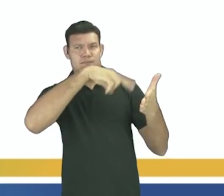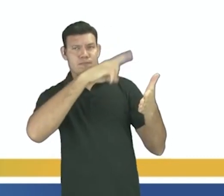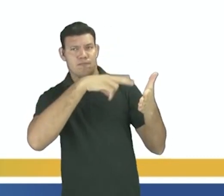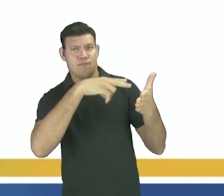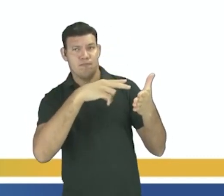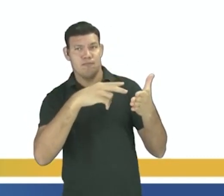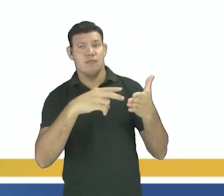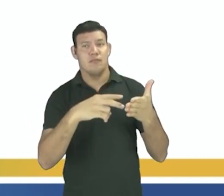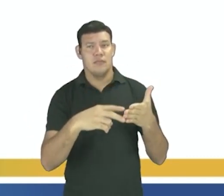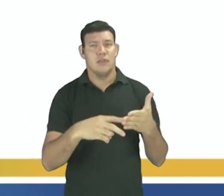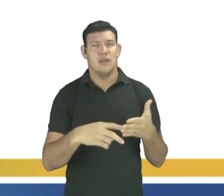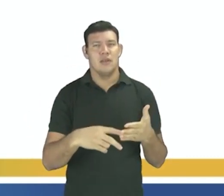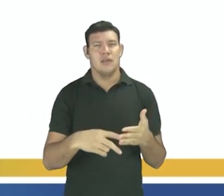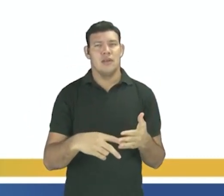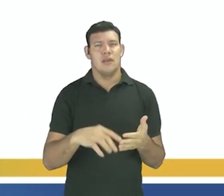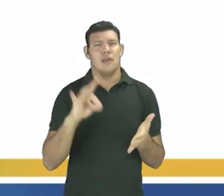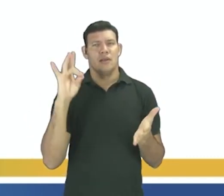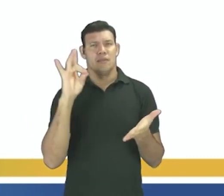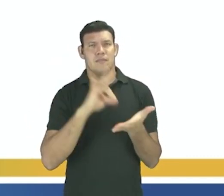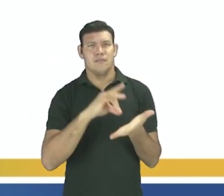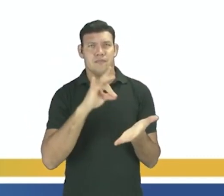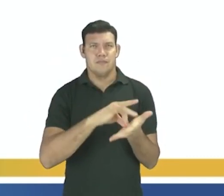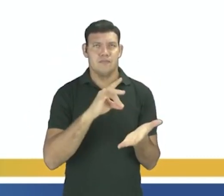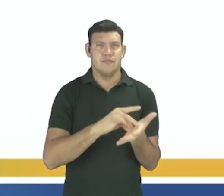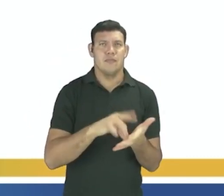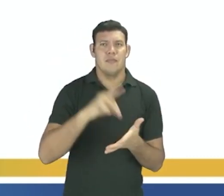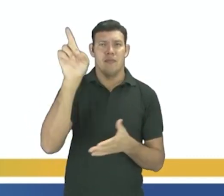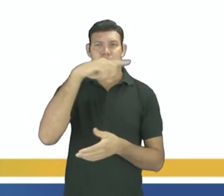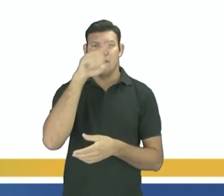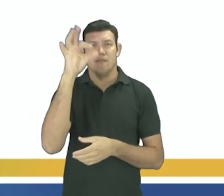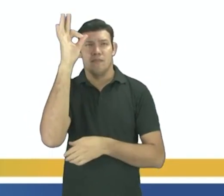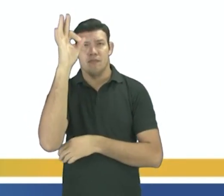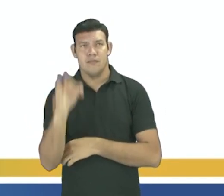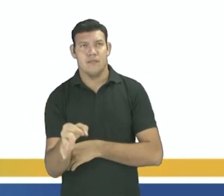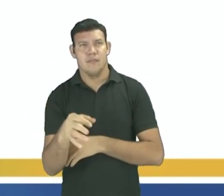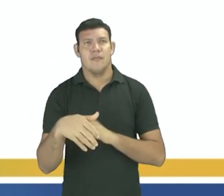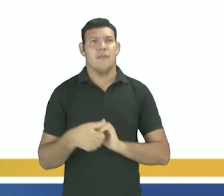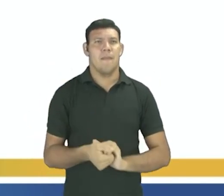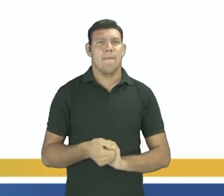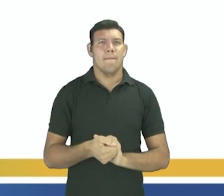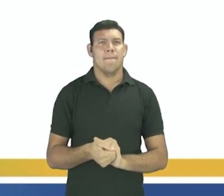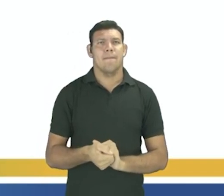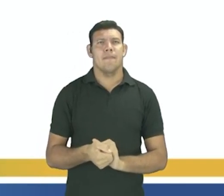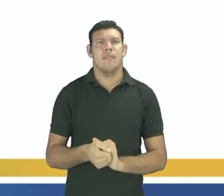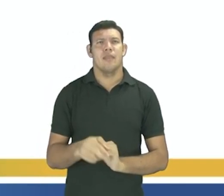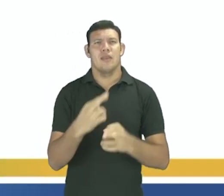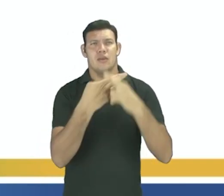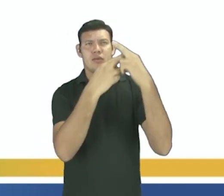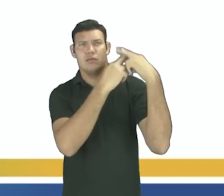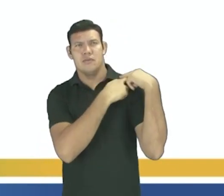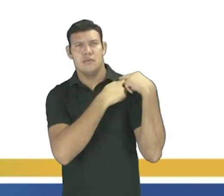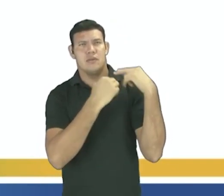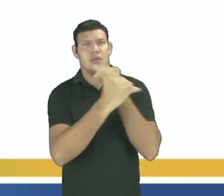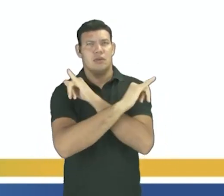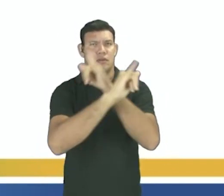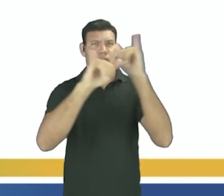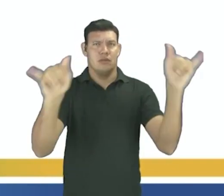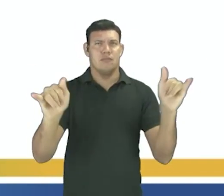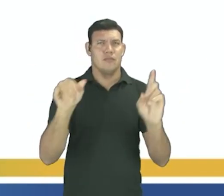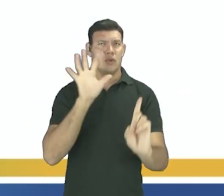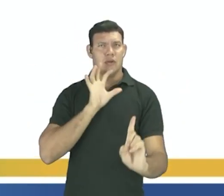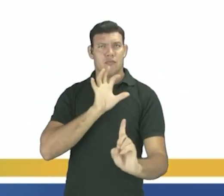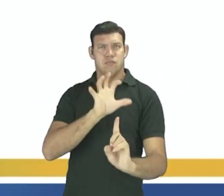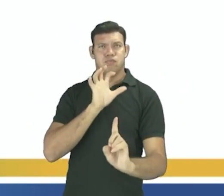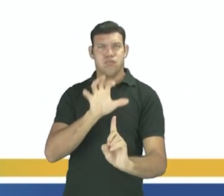corretamente. Possui a carta aberta a função de alertar, persuadir, protestar, mobilizar a sociedade sobre assuntos de